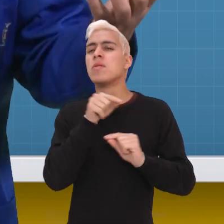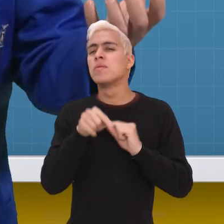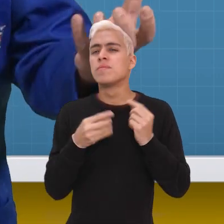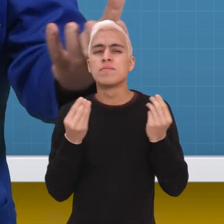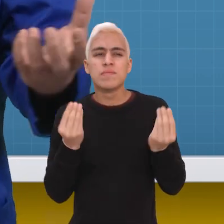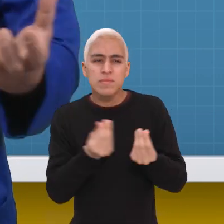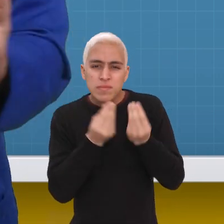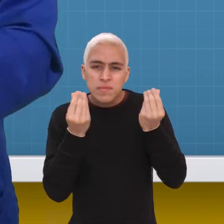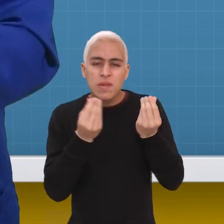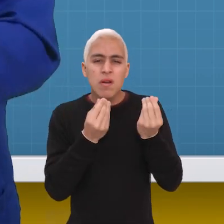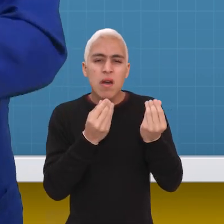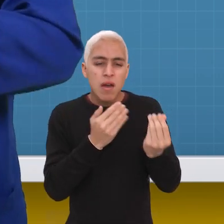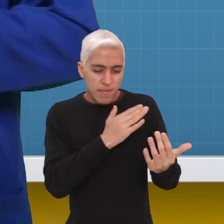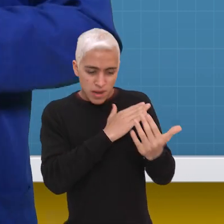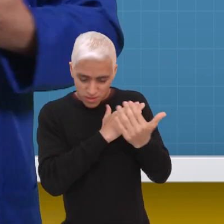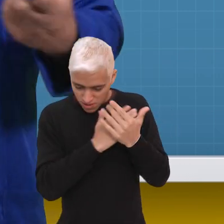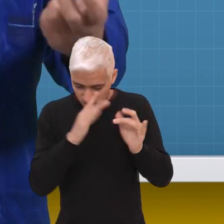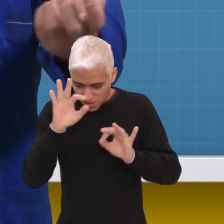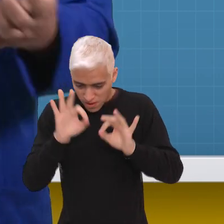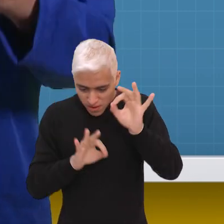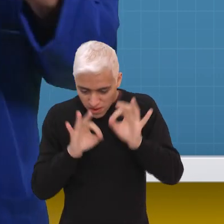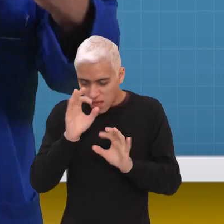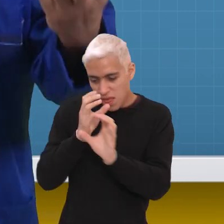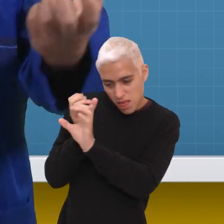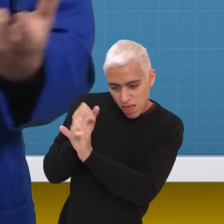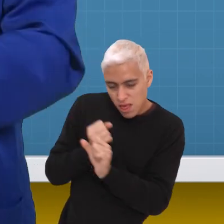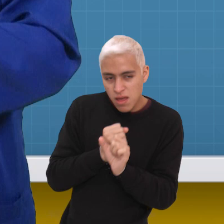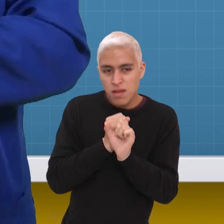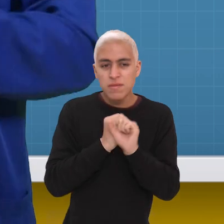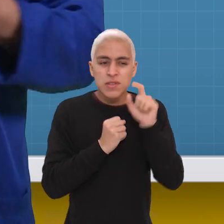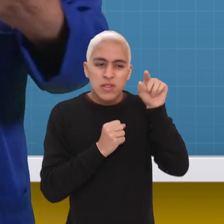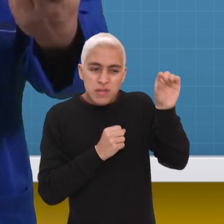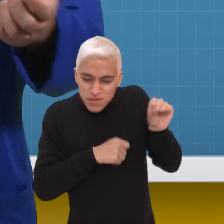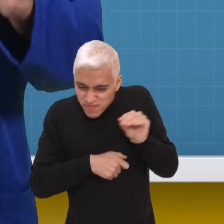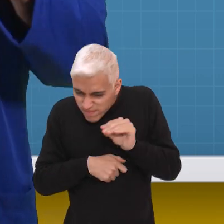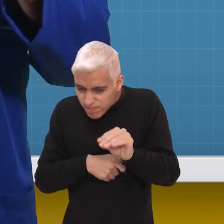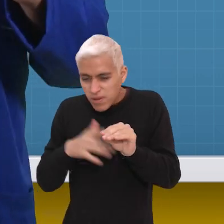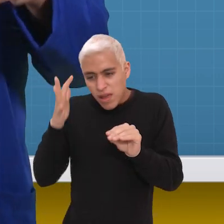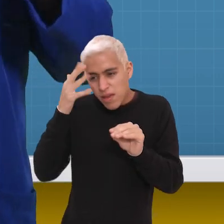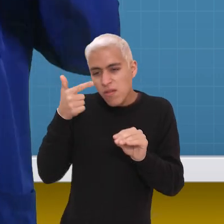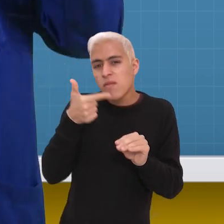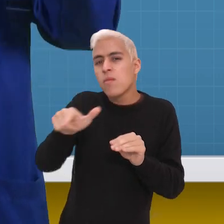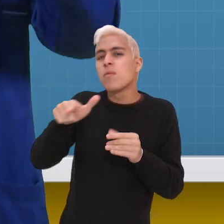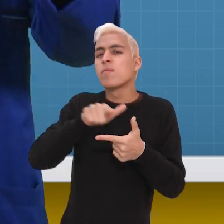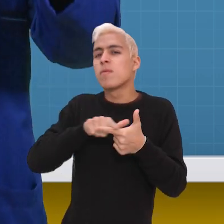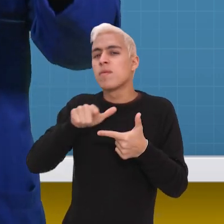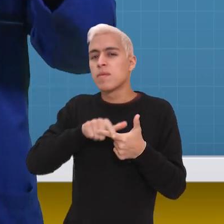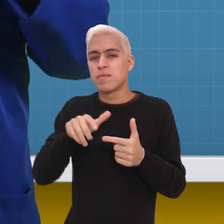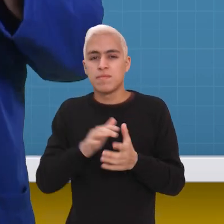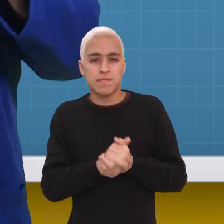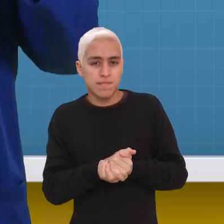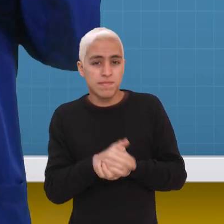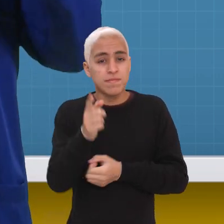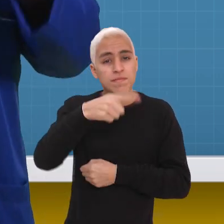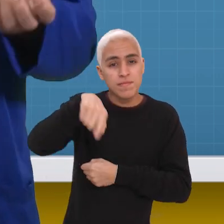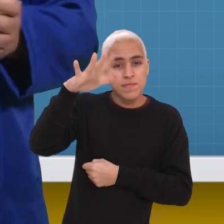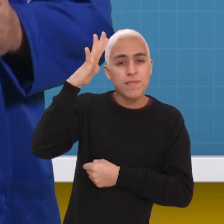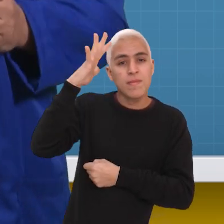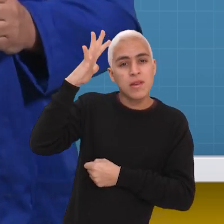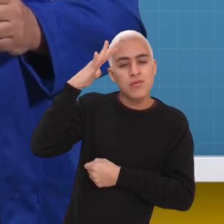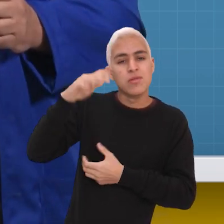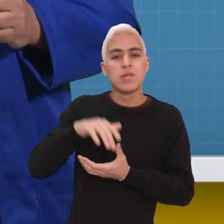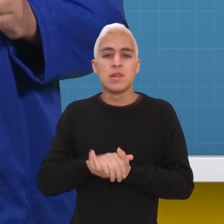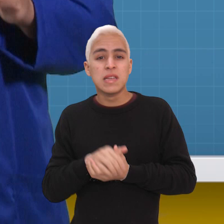um mote para um problema nosso, como um pedaço que vai ajudar a resolver um outro problema.